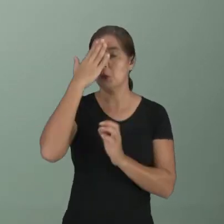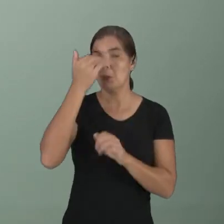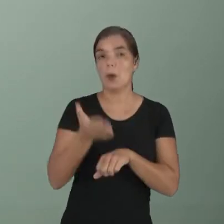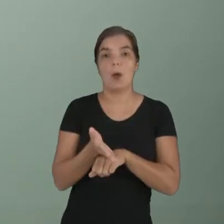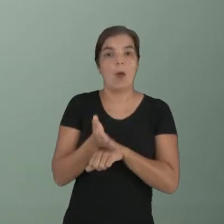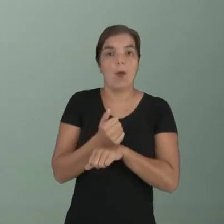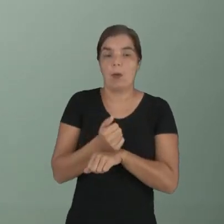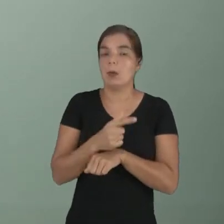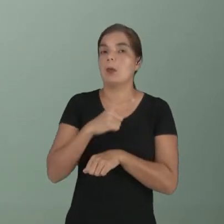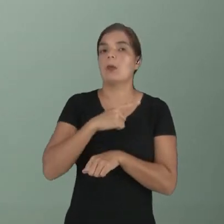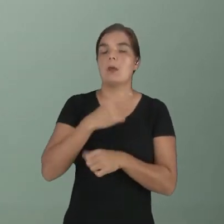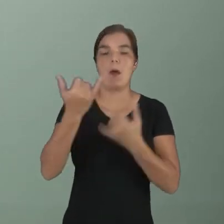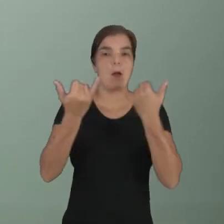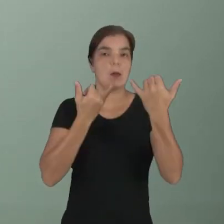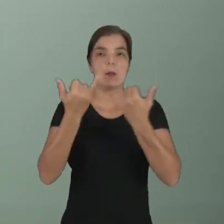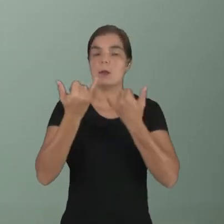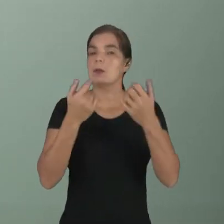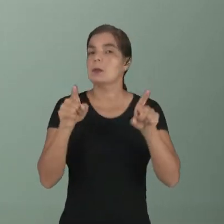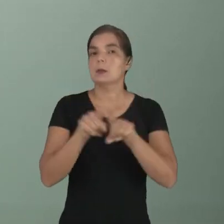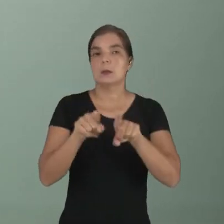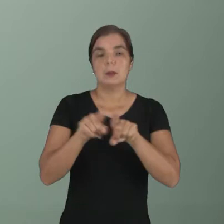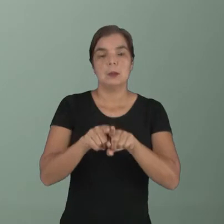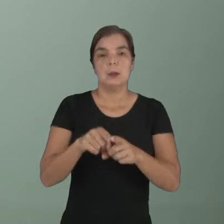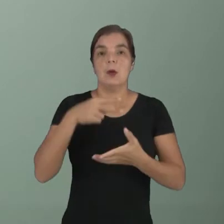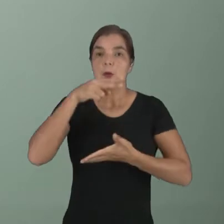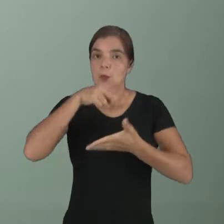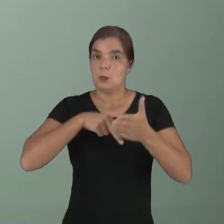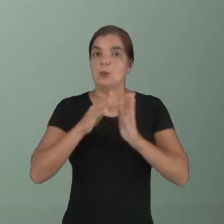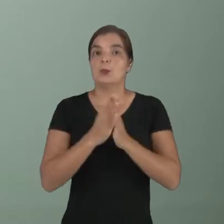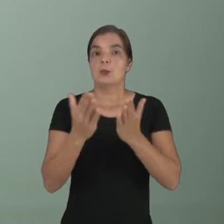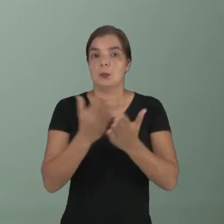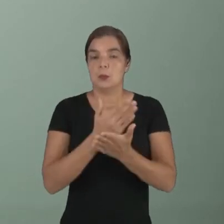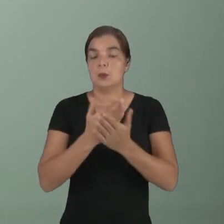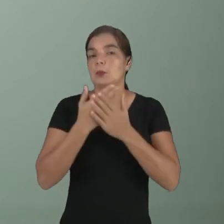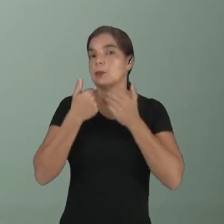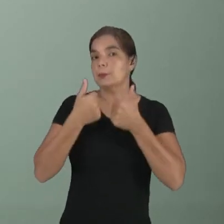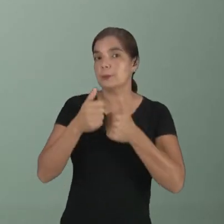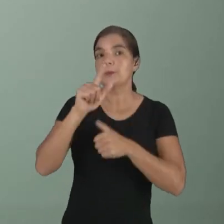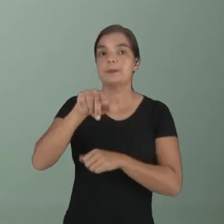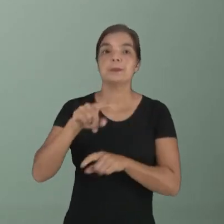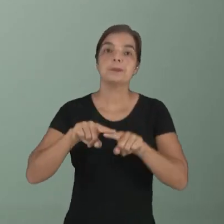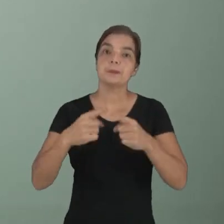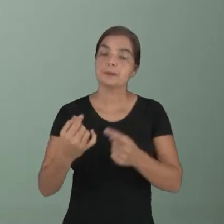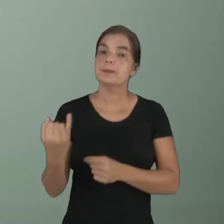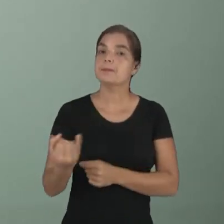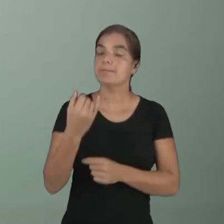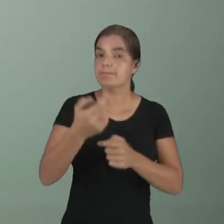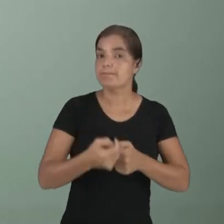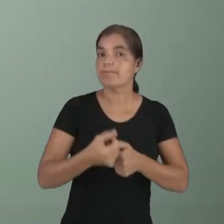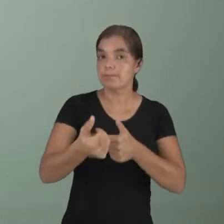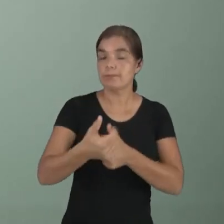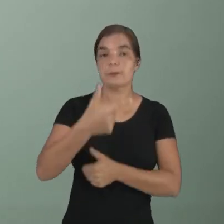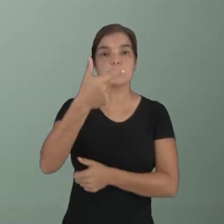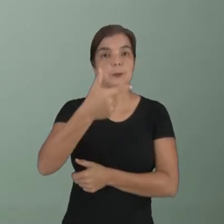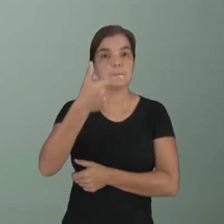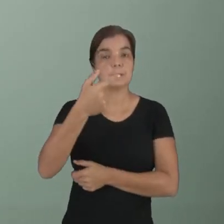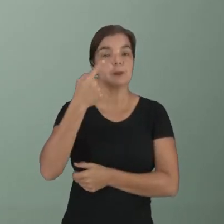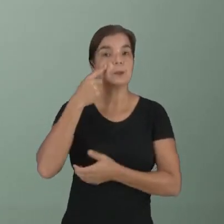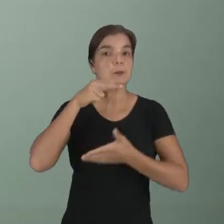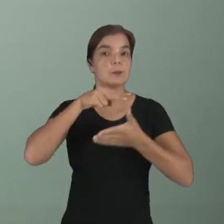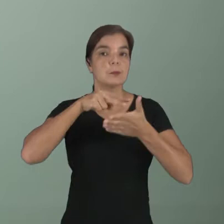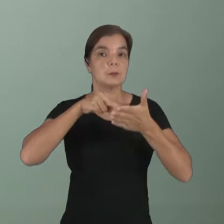saber, de ter essas informações antes de ler o livro. Tudo bem, o importante na dica 2 é que você